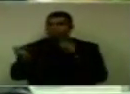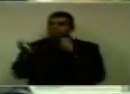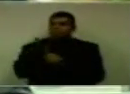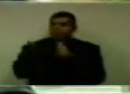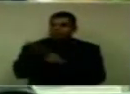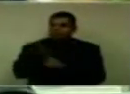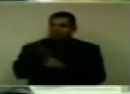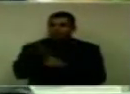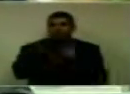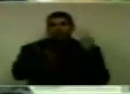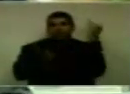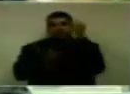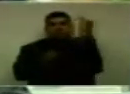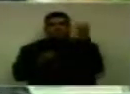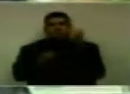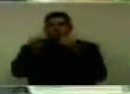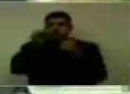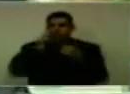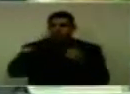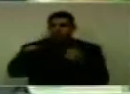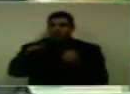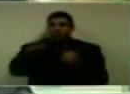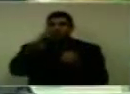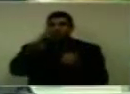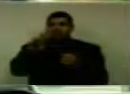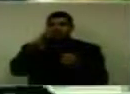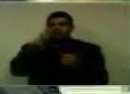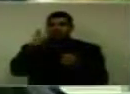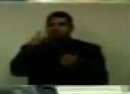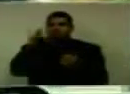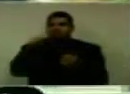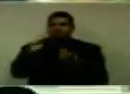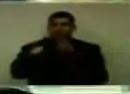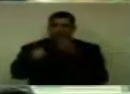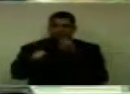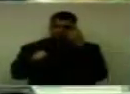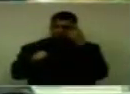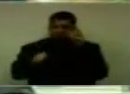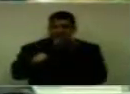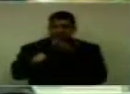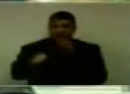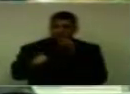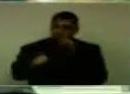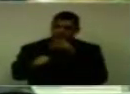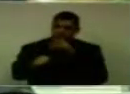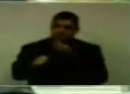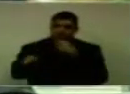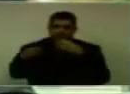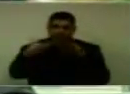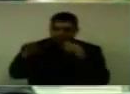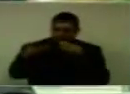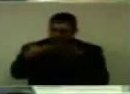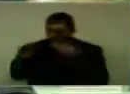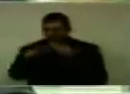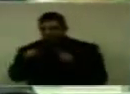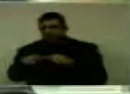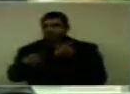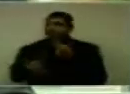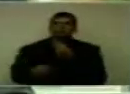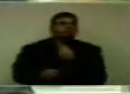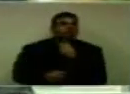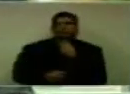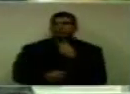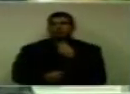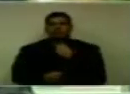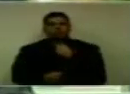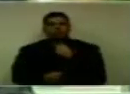papel e o importantíssimo de um senador da República. Eu acho que essa questão ele deve debater, mas ele não